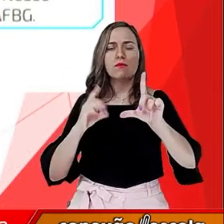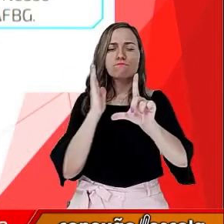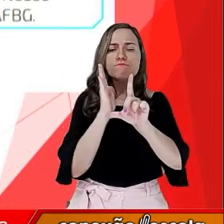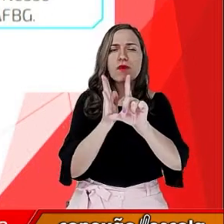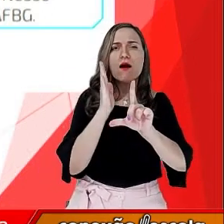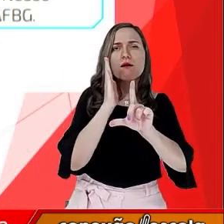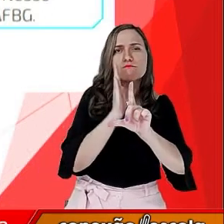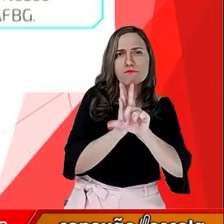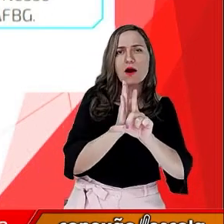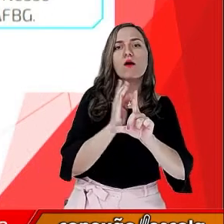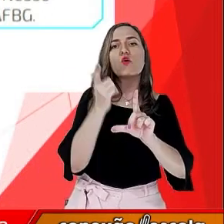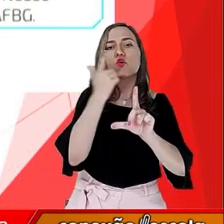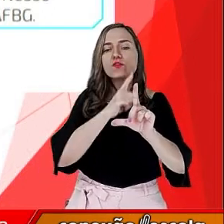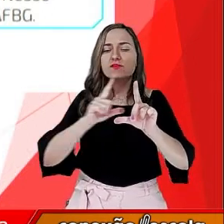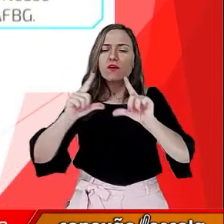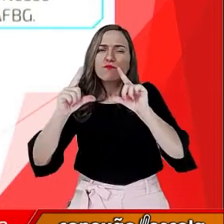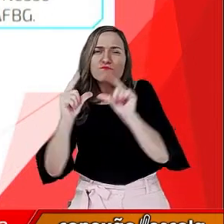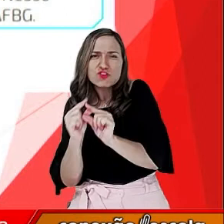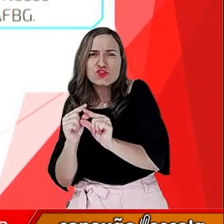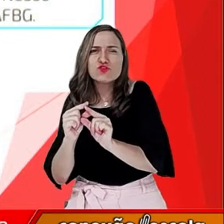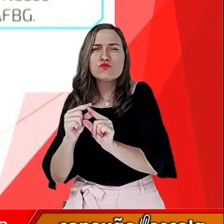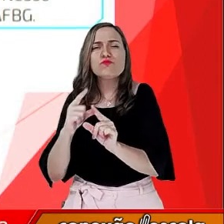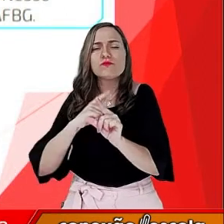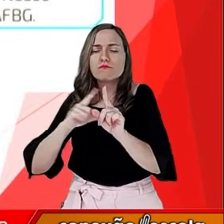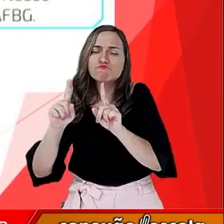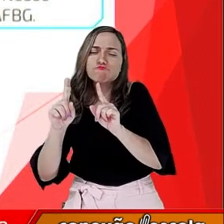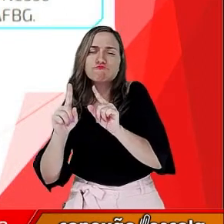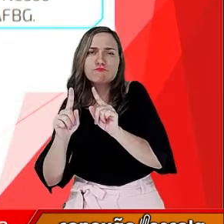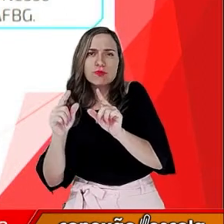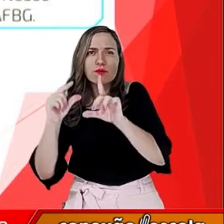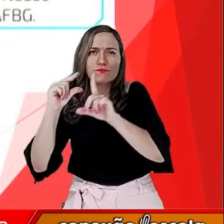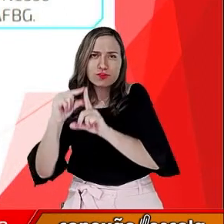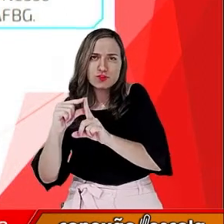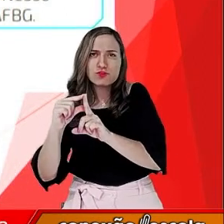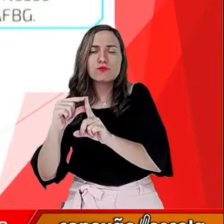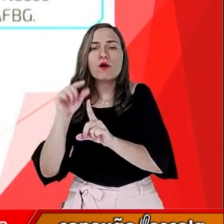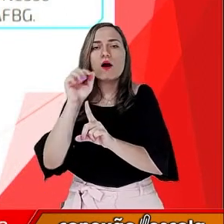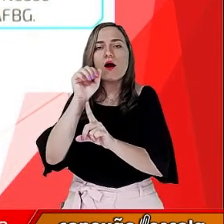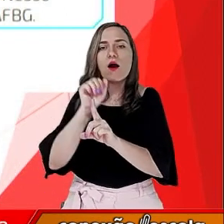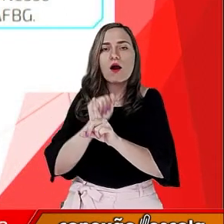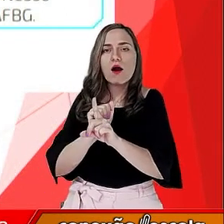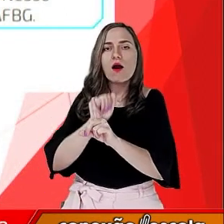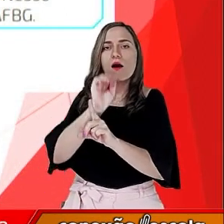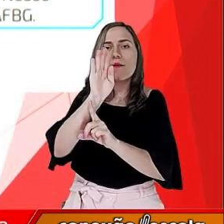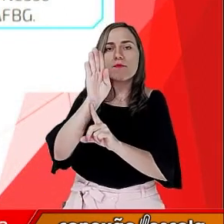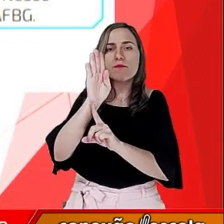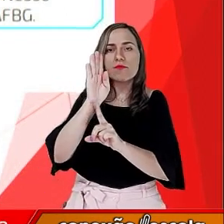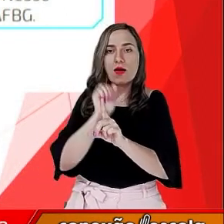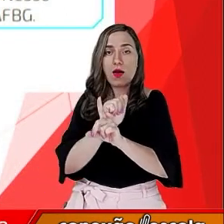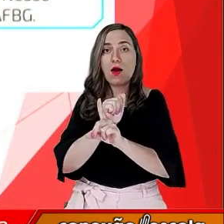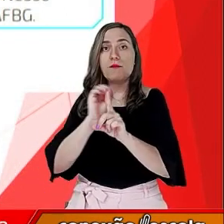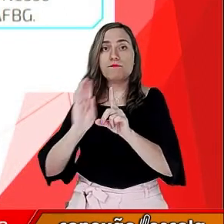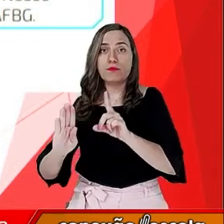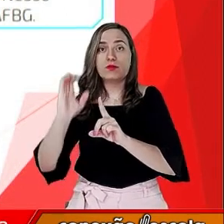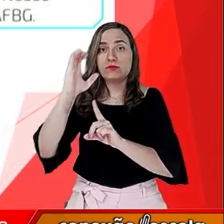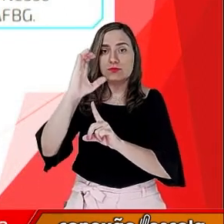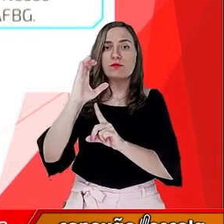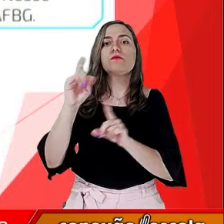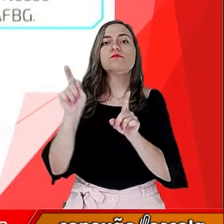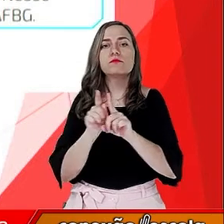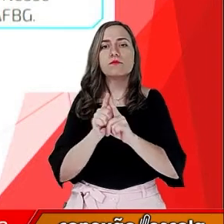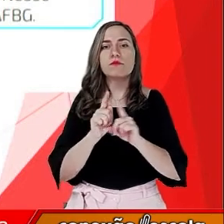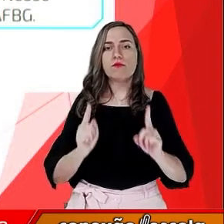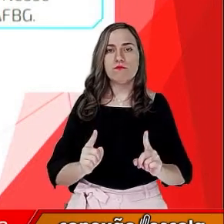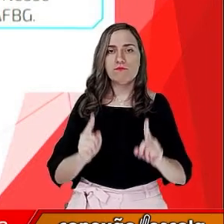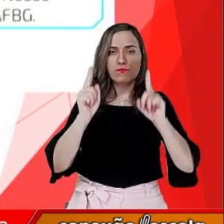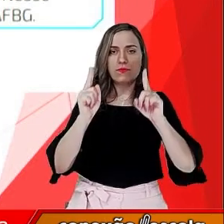triângulo, eu vou ter um triângulo bem pequenininho, que é o triângulo ABC, um triângulo médio, que é o triângulo